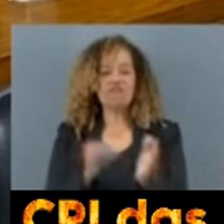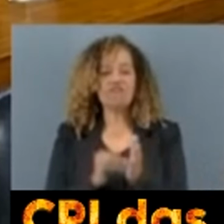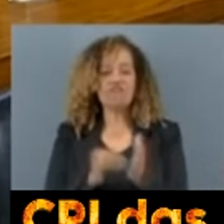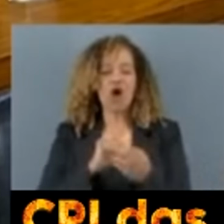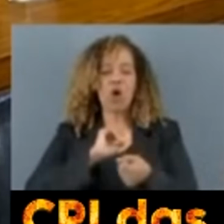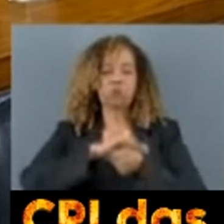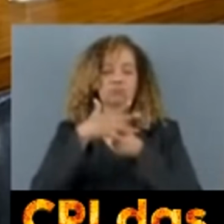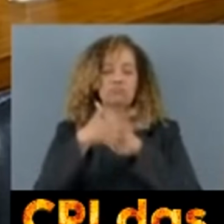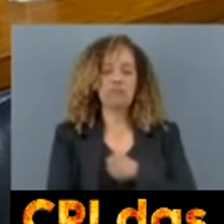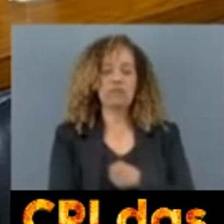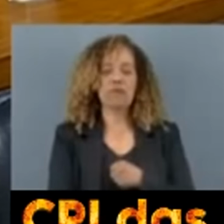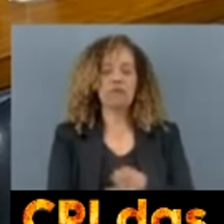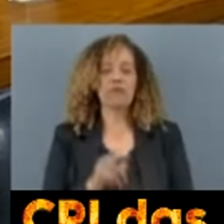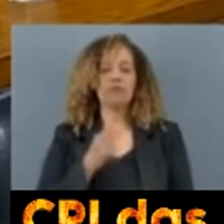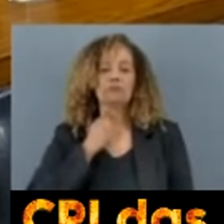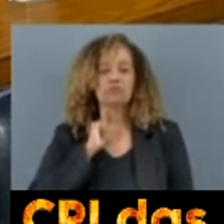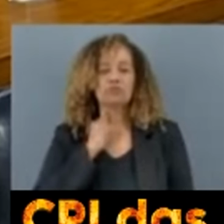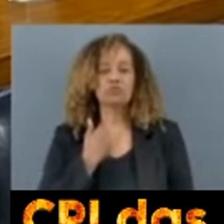saneamento.